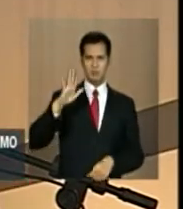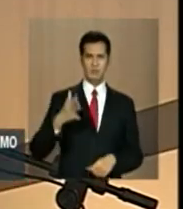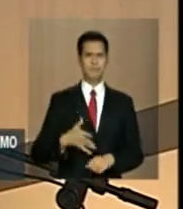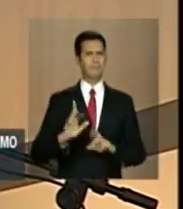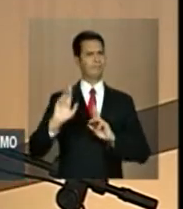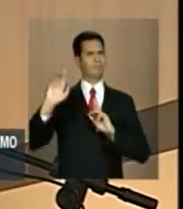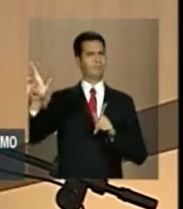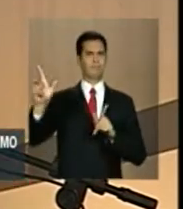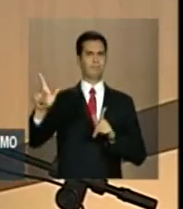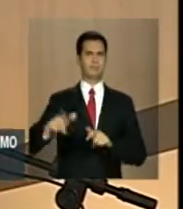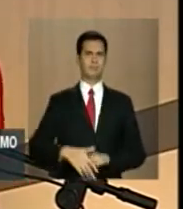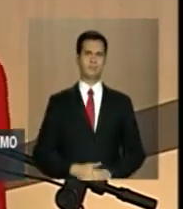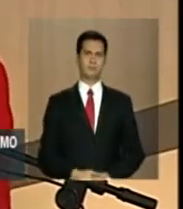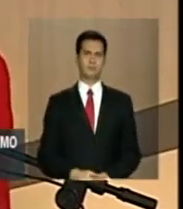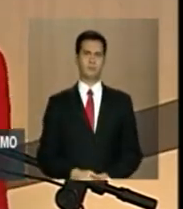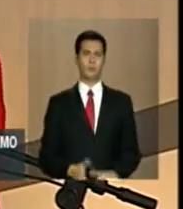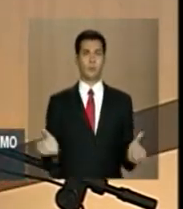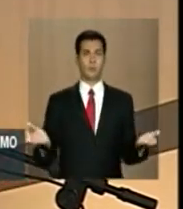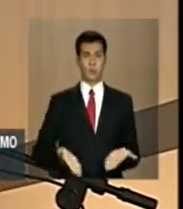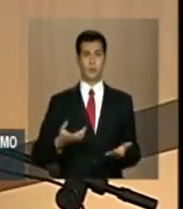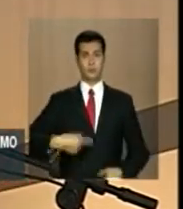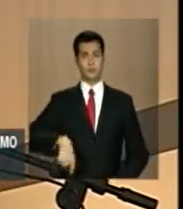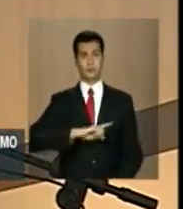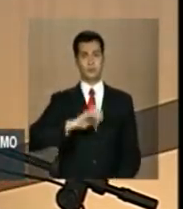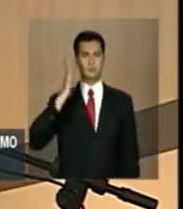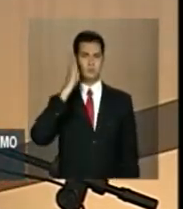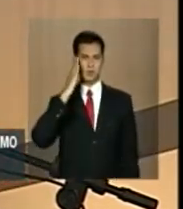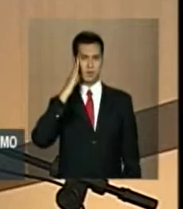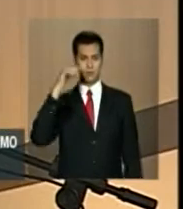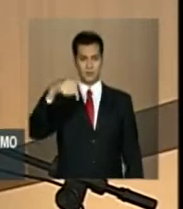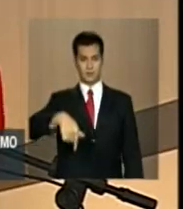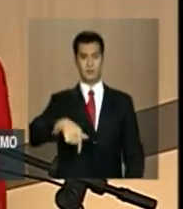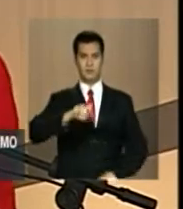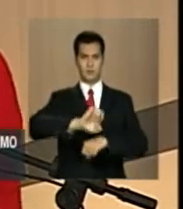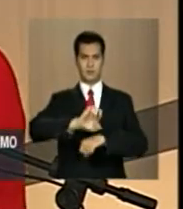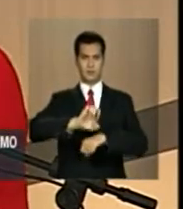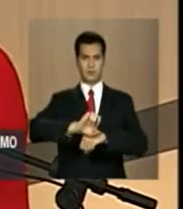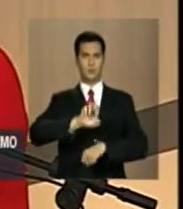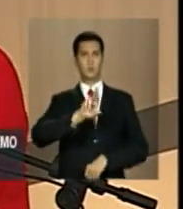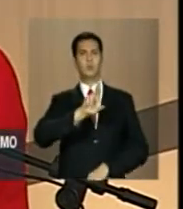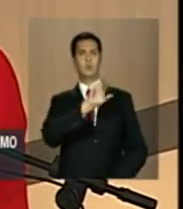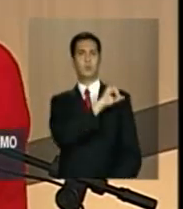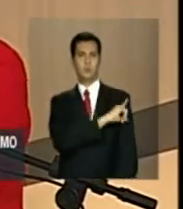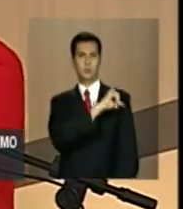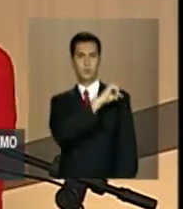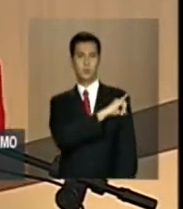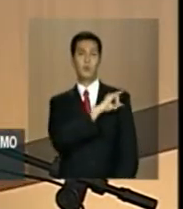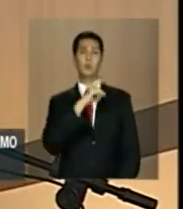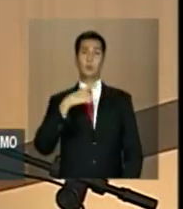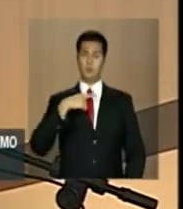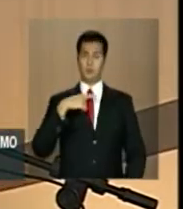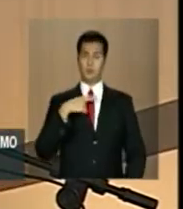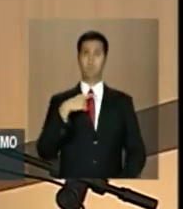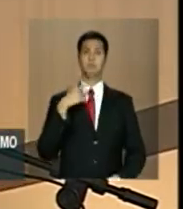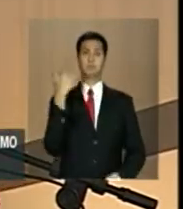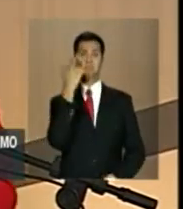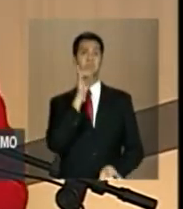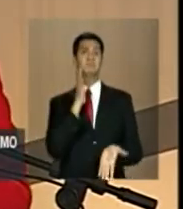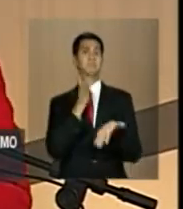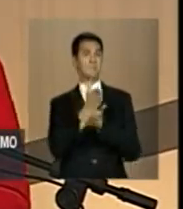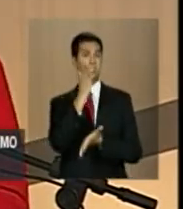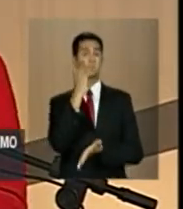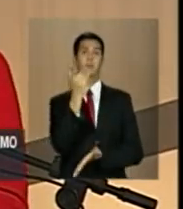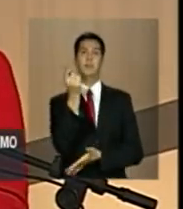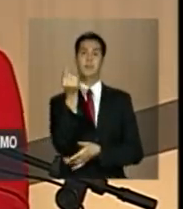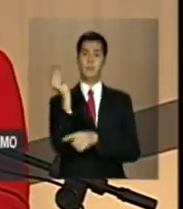Nós, hoje, sabemos que, quando o Estado do Rio de Janeiro é aprovado a ele um empréstimo, é porque ele se ergueu sob